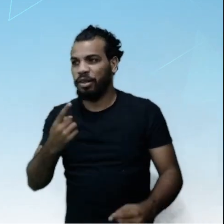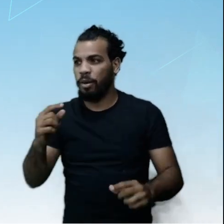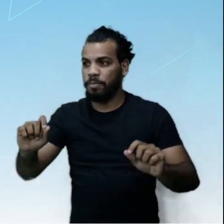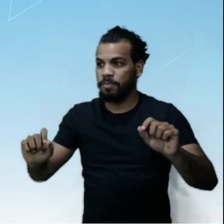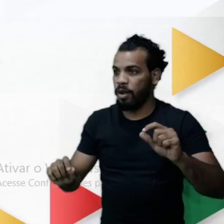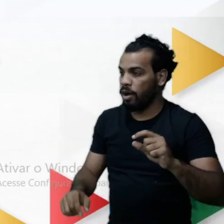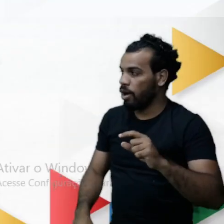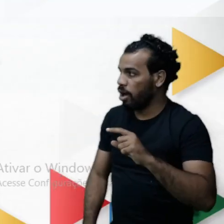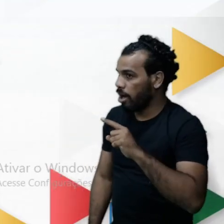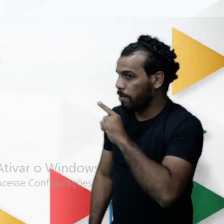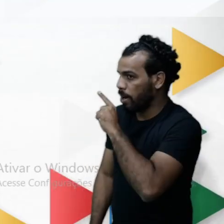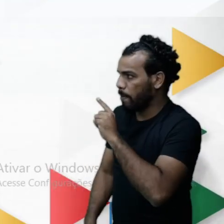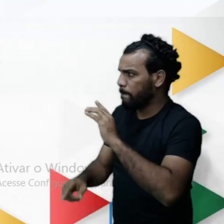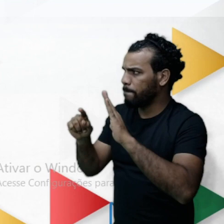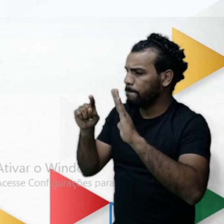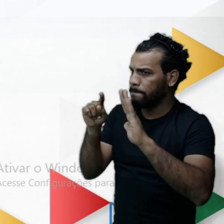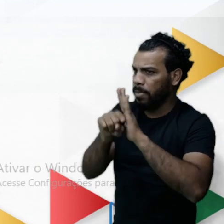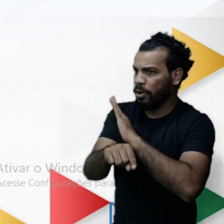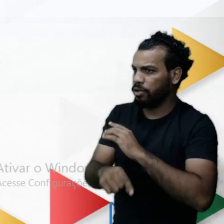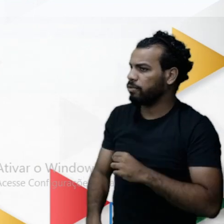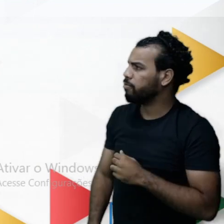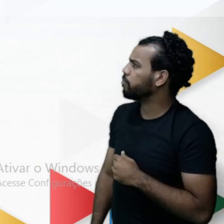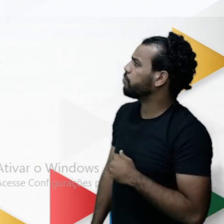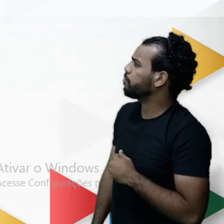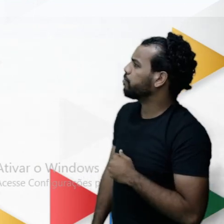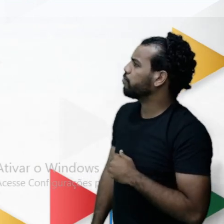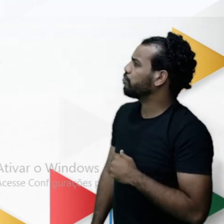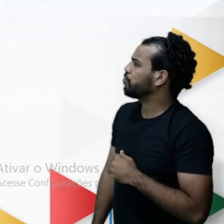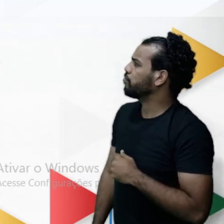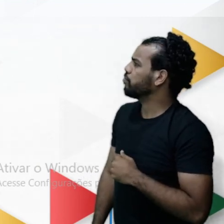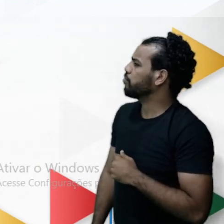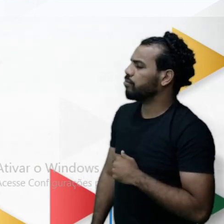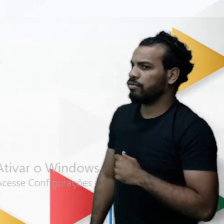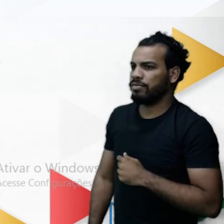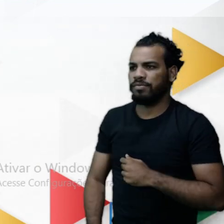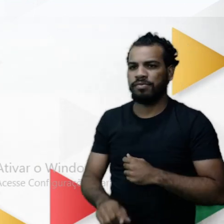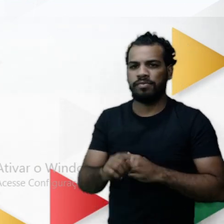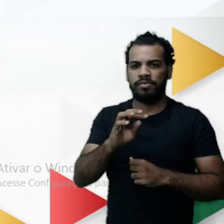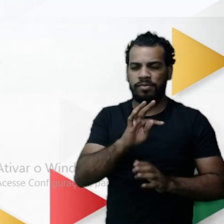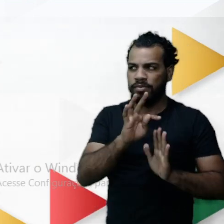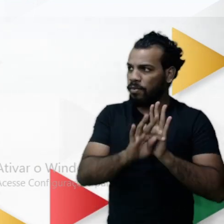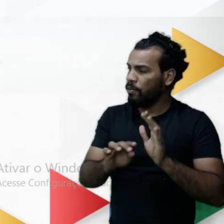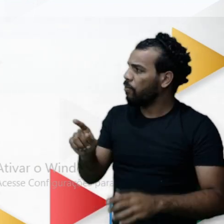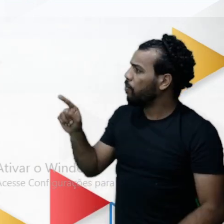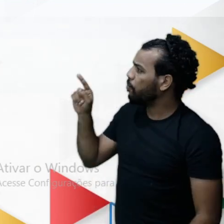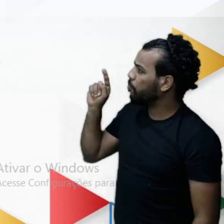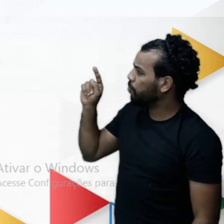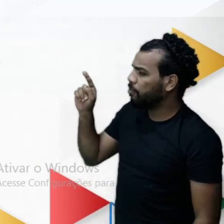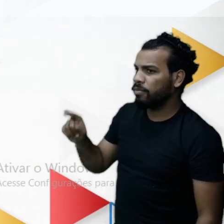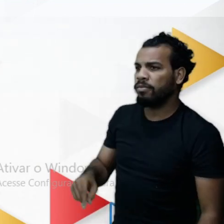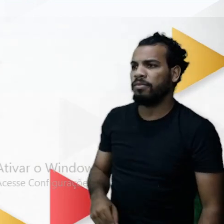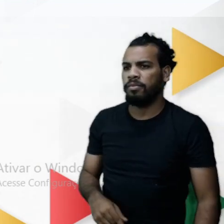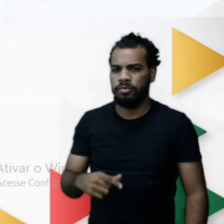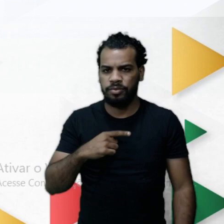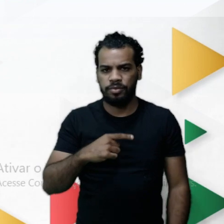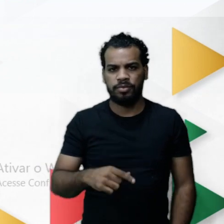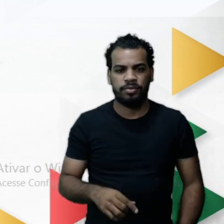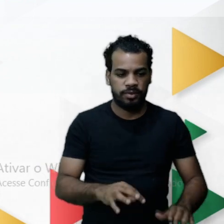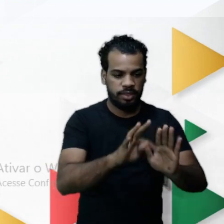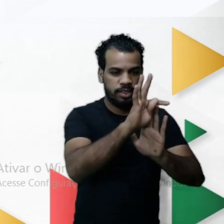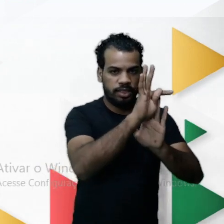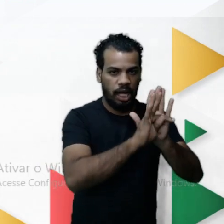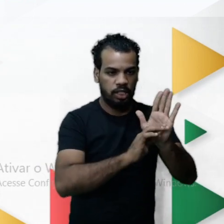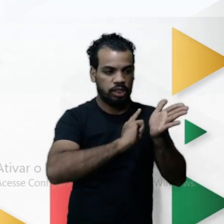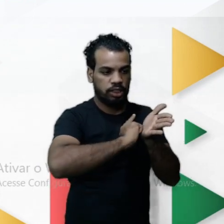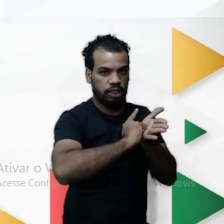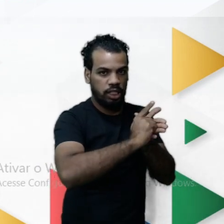nós temos a pergunta: o que são gêneros textuais? Eu gostaria de salientar que existem gêneros